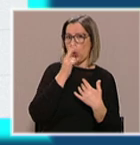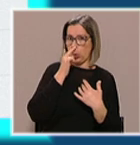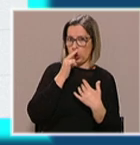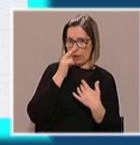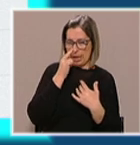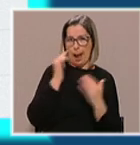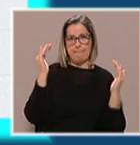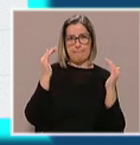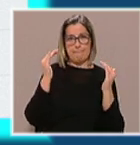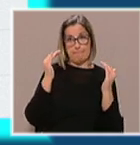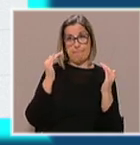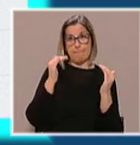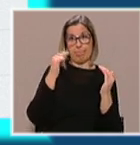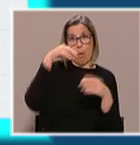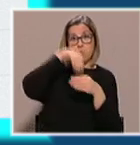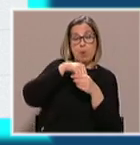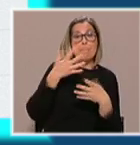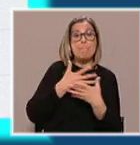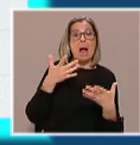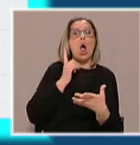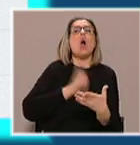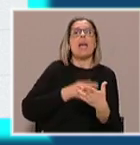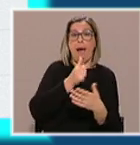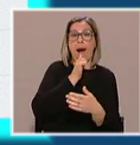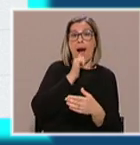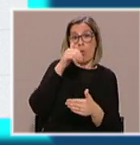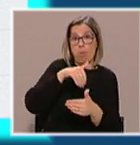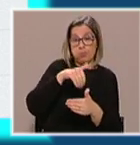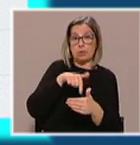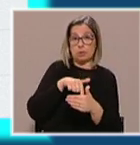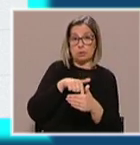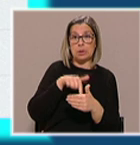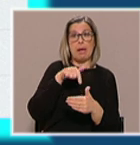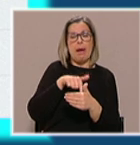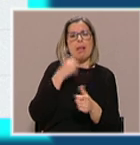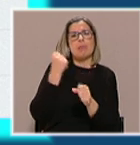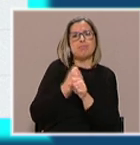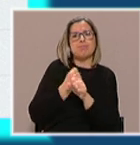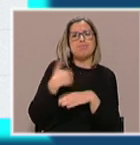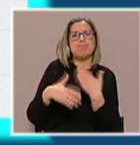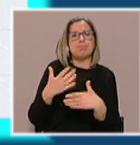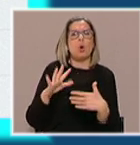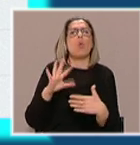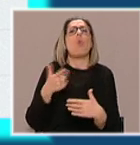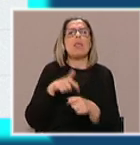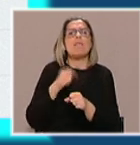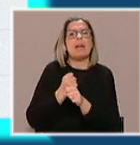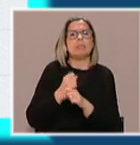por água, em que situações é que ela vai ser desencadeada, despolutada à sua síntese? Quando nós estamos